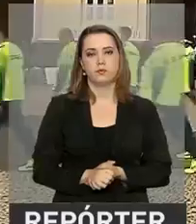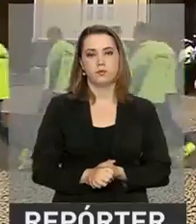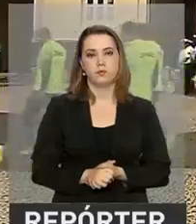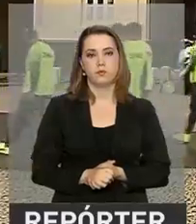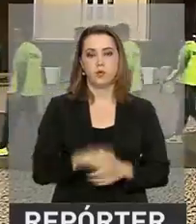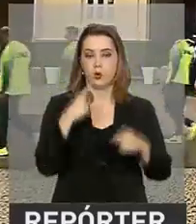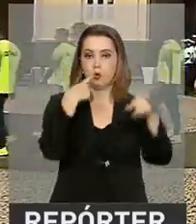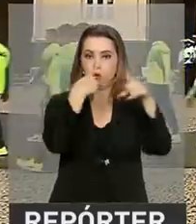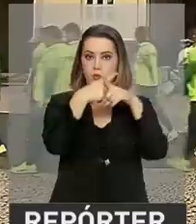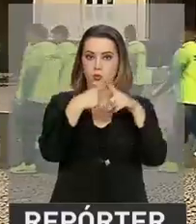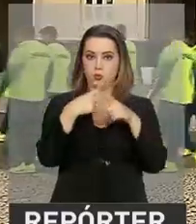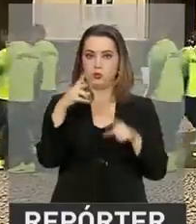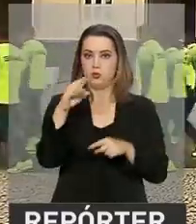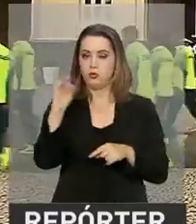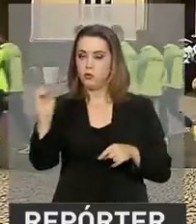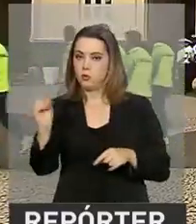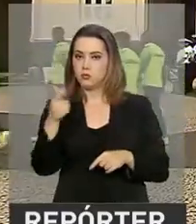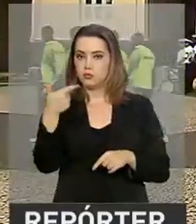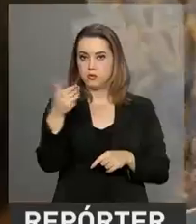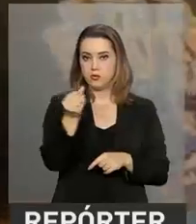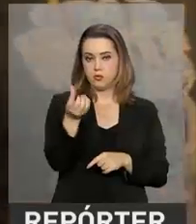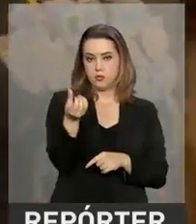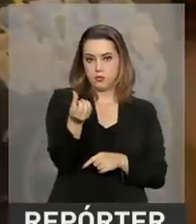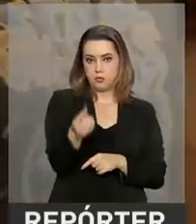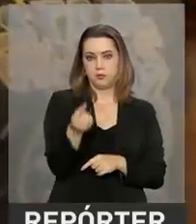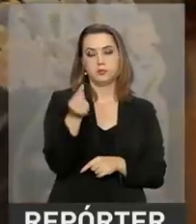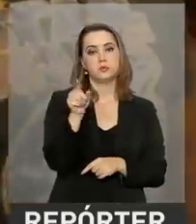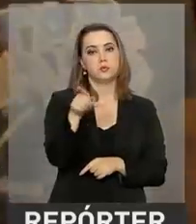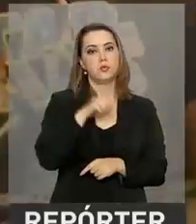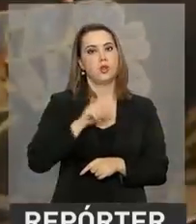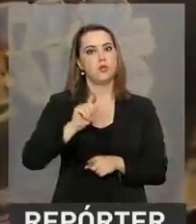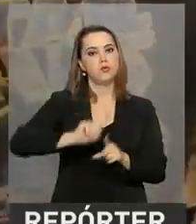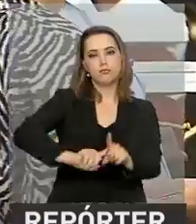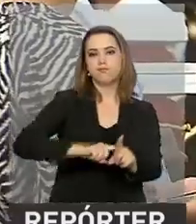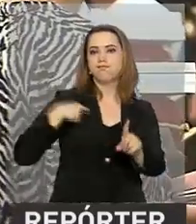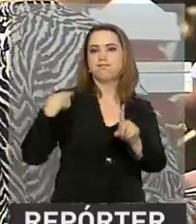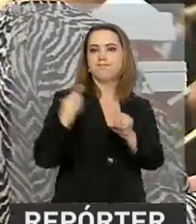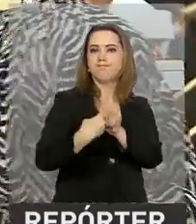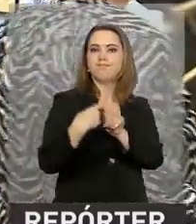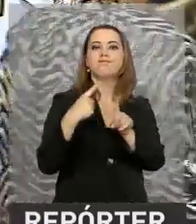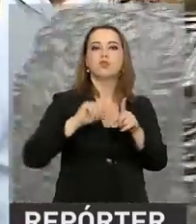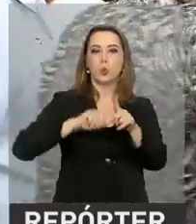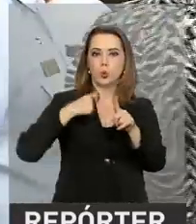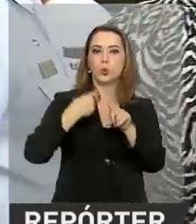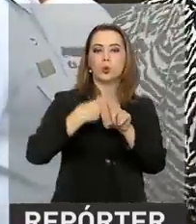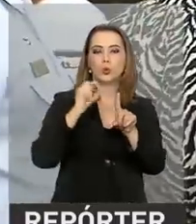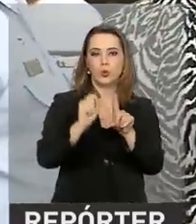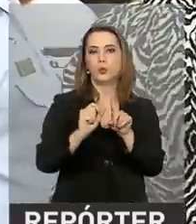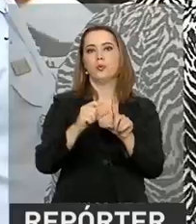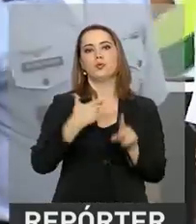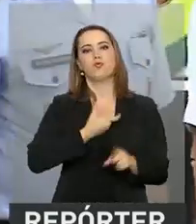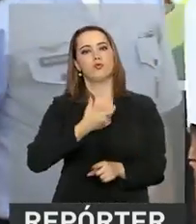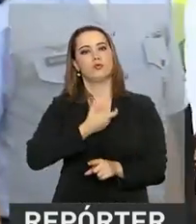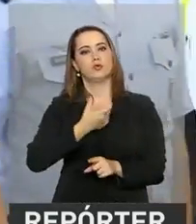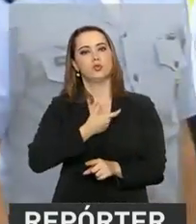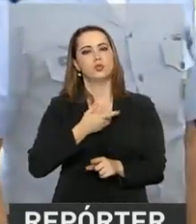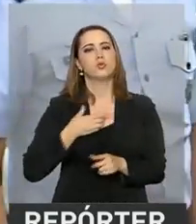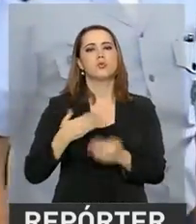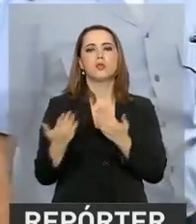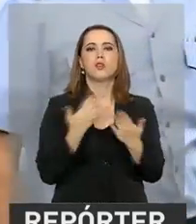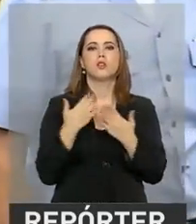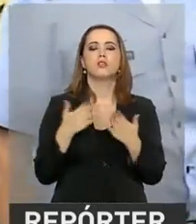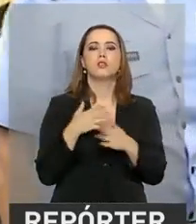Rio 2016, os atletas militares conquistaram o dobro de medalhas alcançadas nas Olimpíadas de Londres em